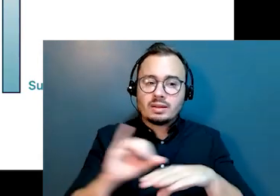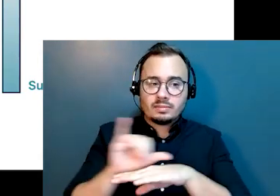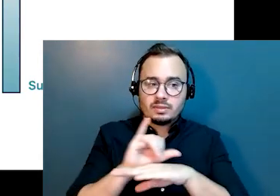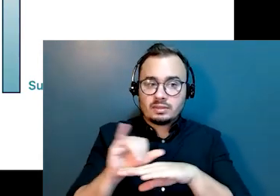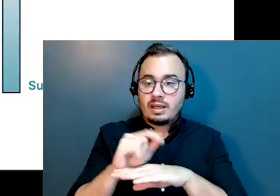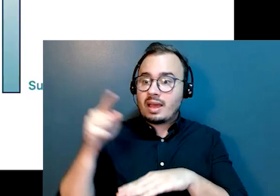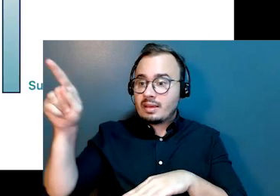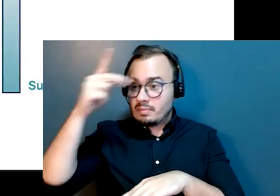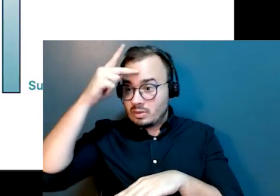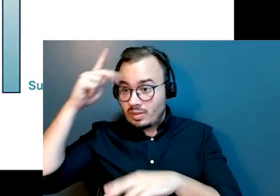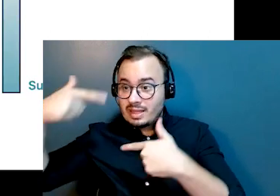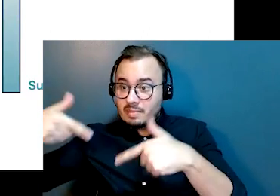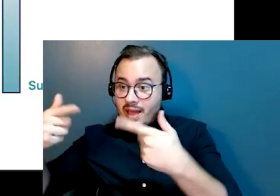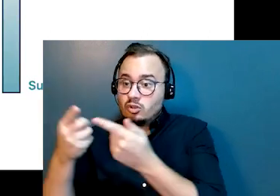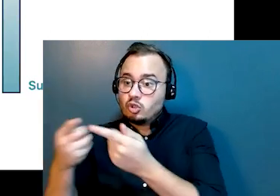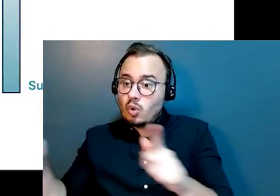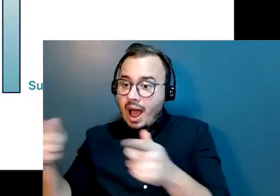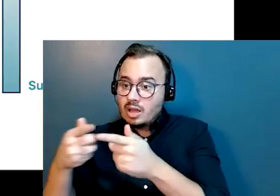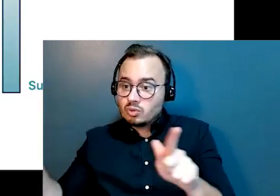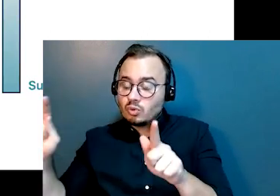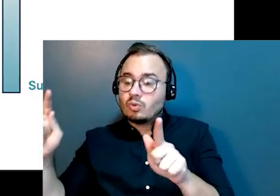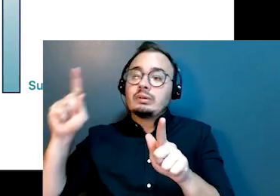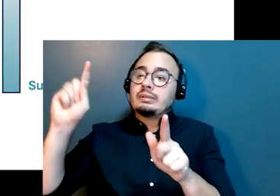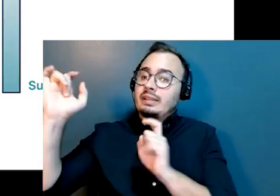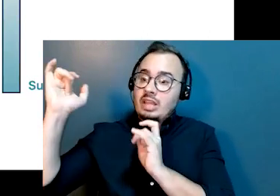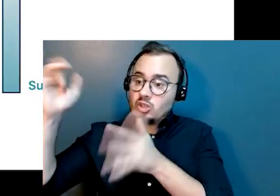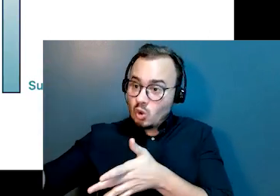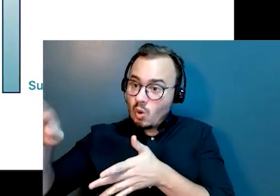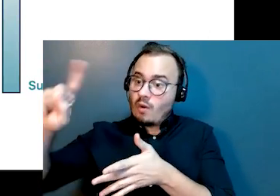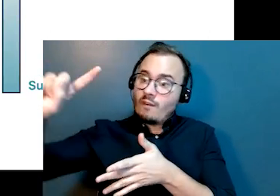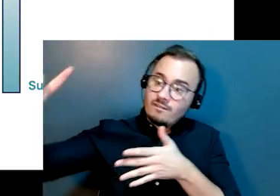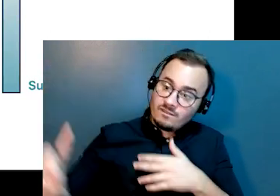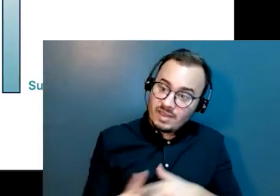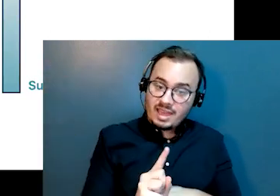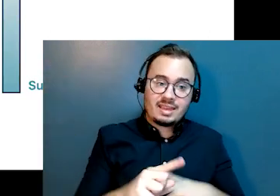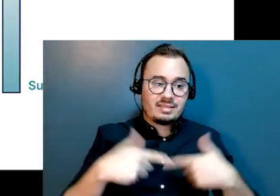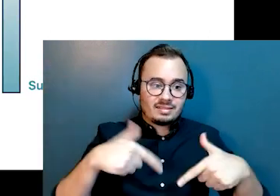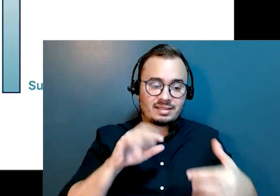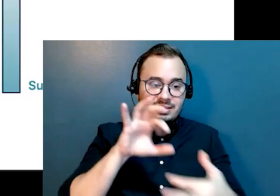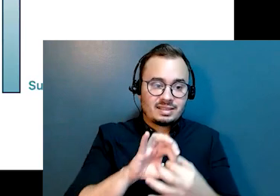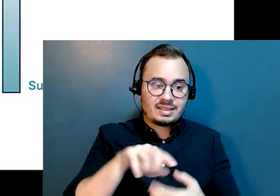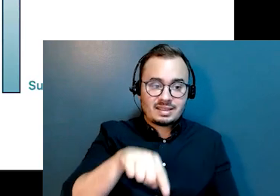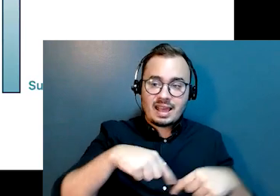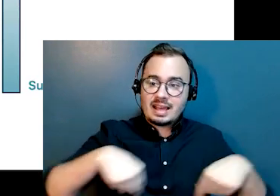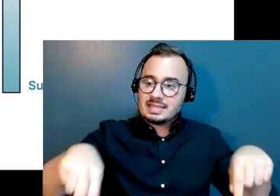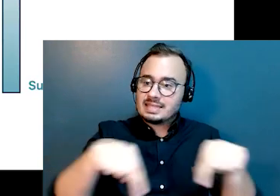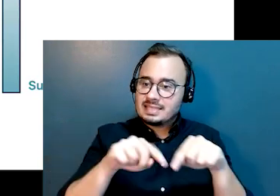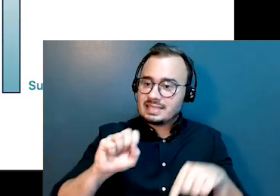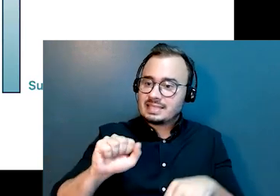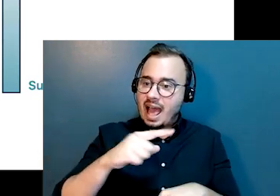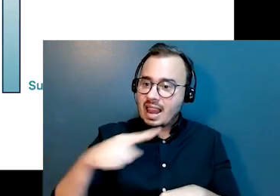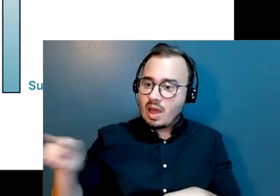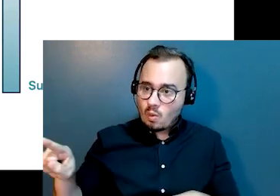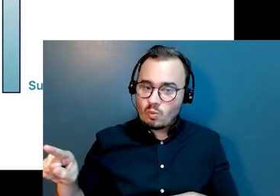nesse atendimento no salão. Depois que os clientes foram atendidos e já não havia mais a necessidade do meu primo estar ali ajudando no salão,